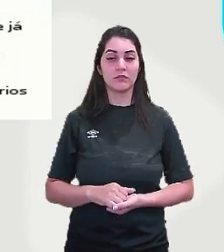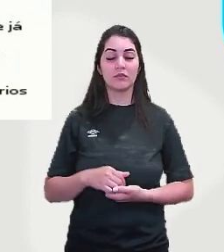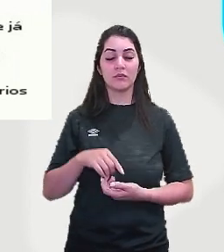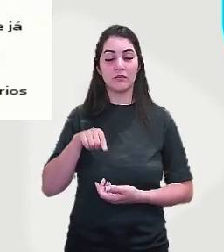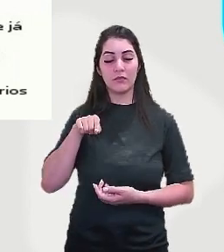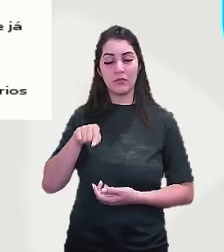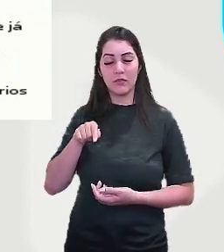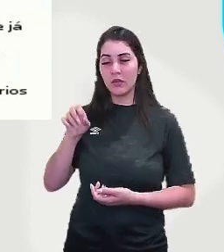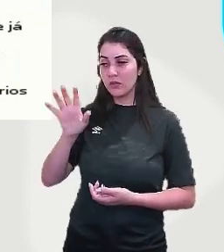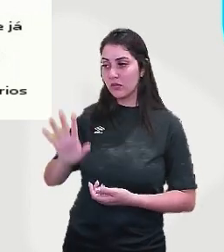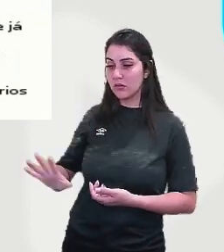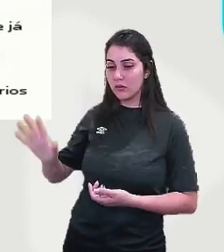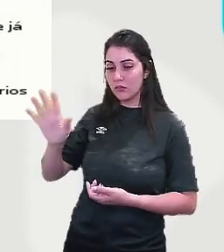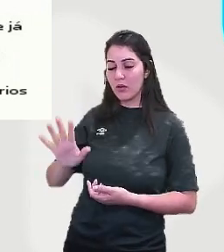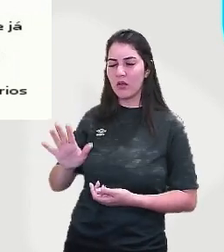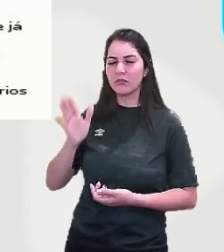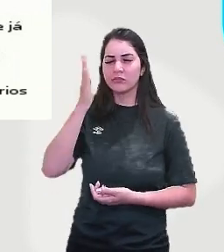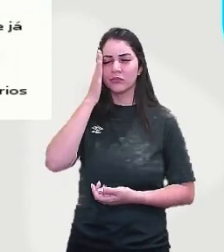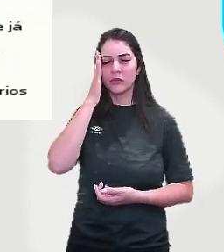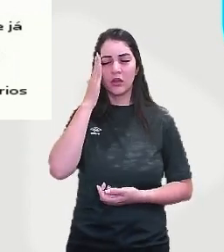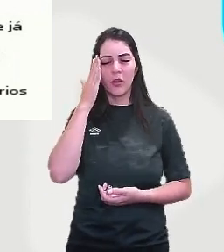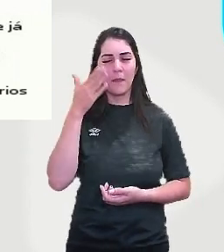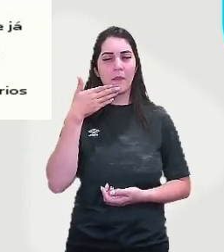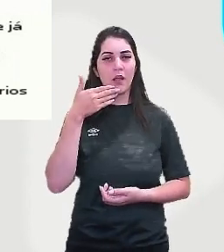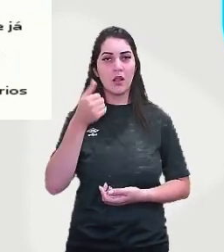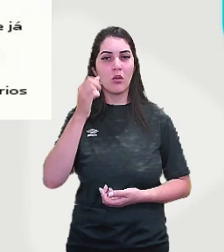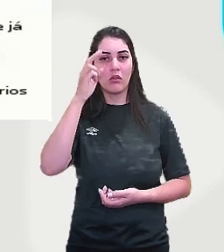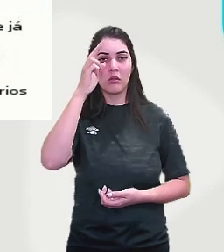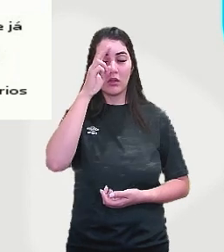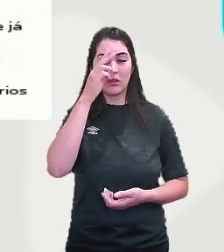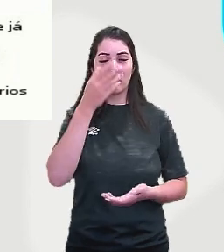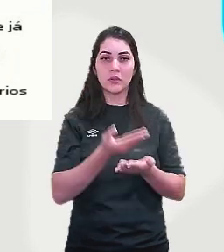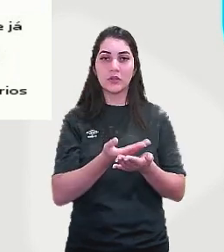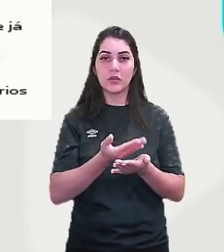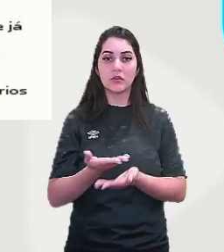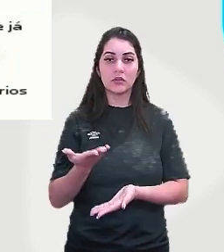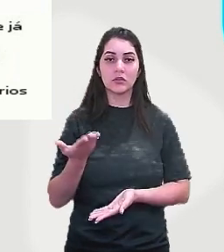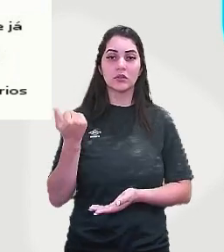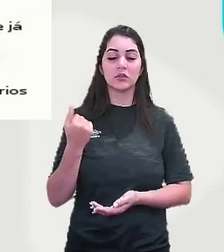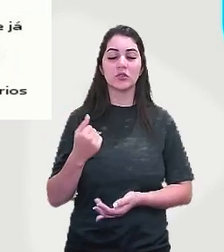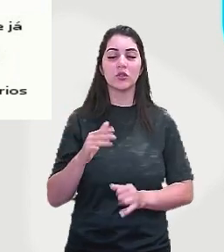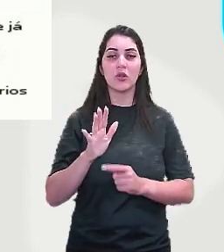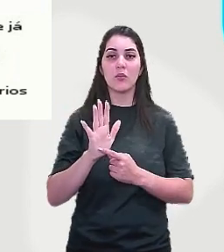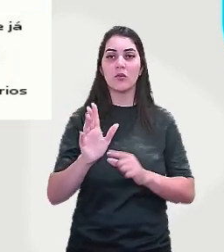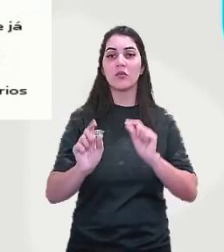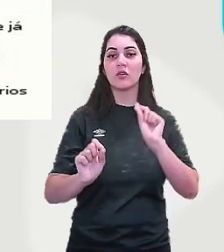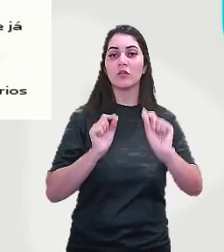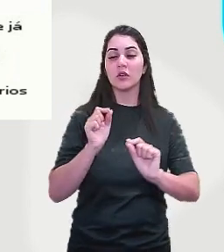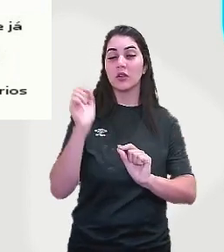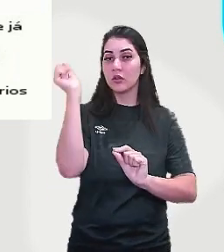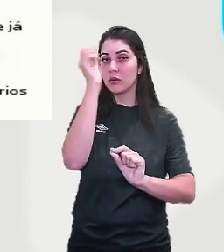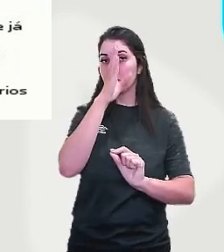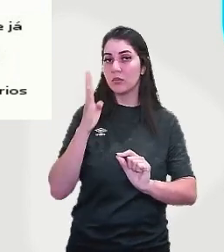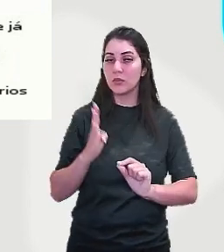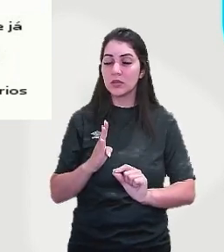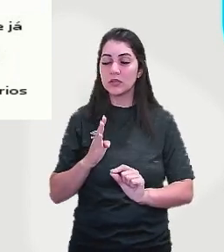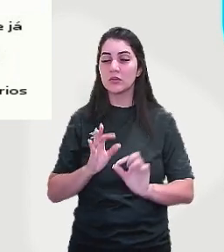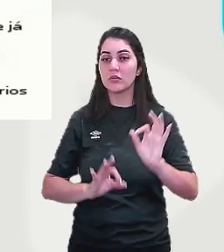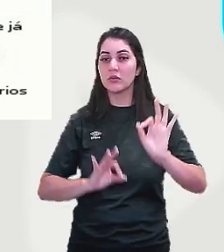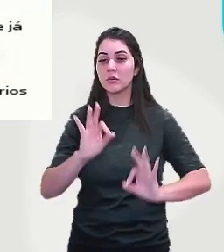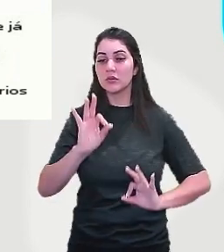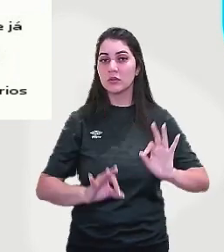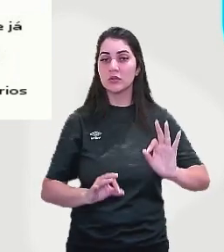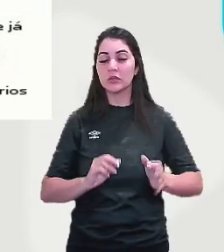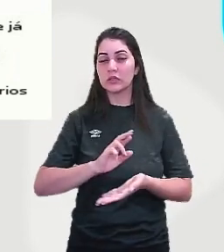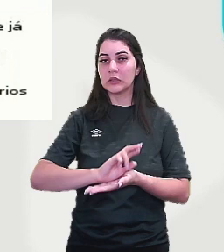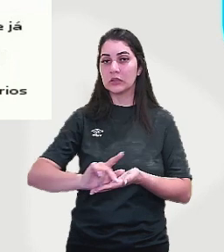Nesse quadro dá para a gente entender melhor. Lembra que em aulas anteriores eu citei que o Brasil foi composto